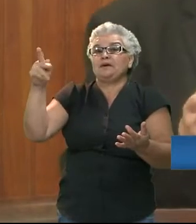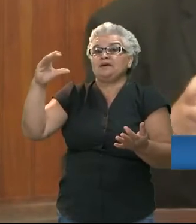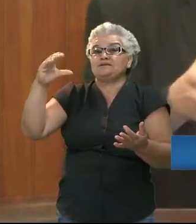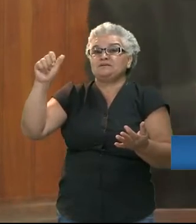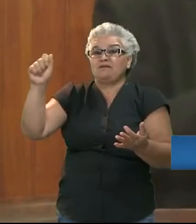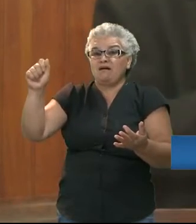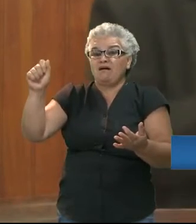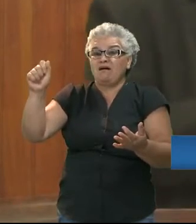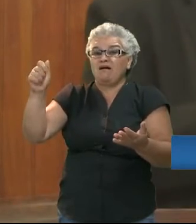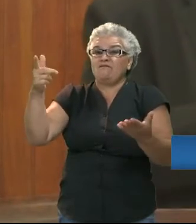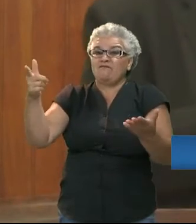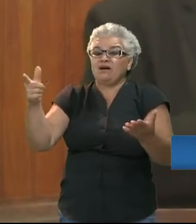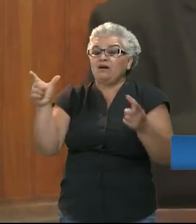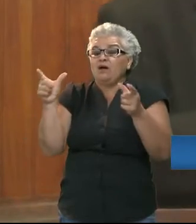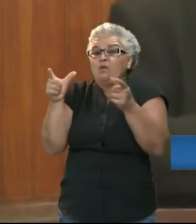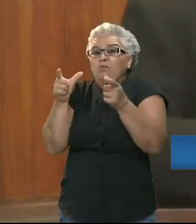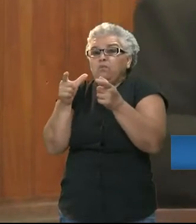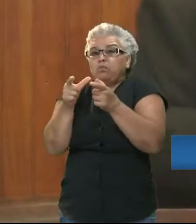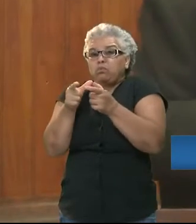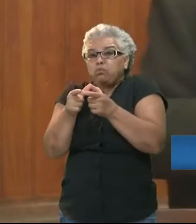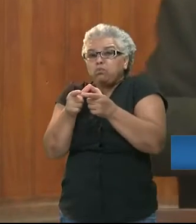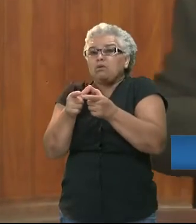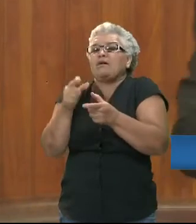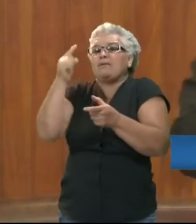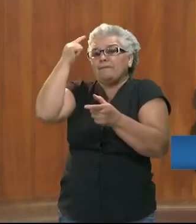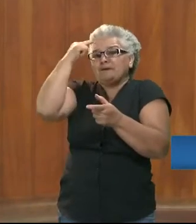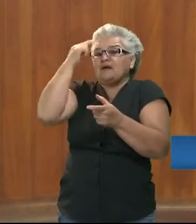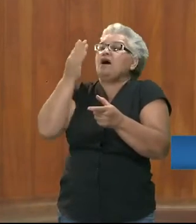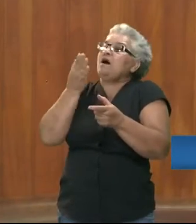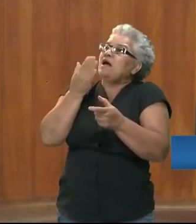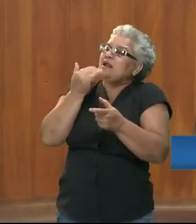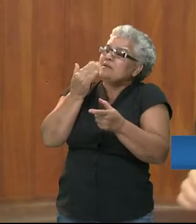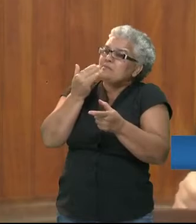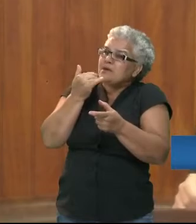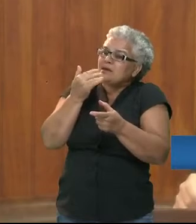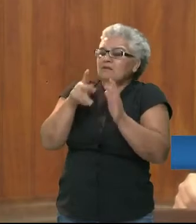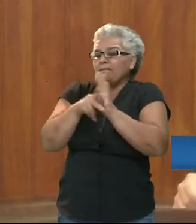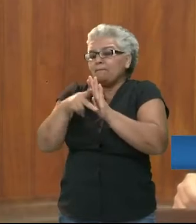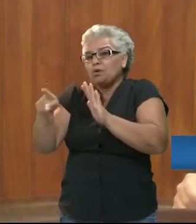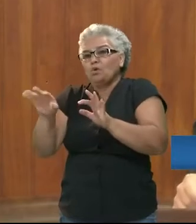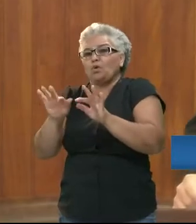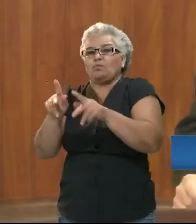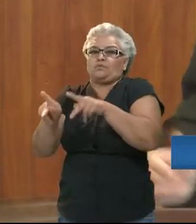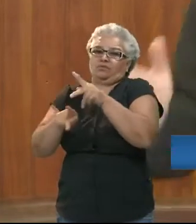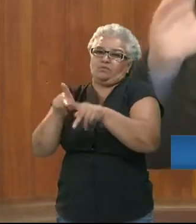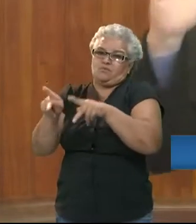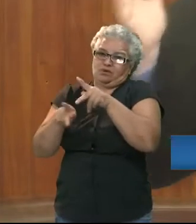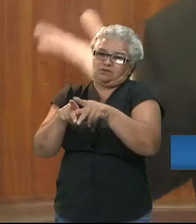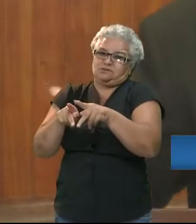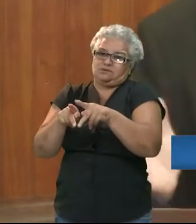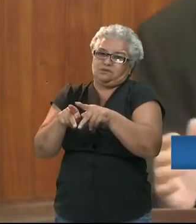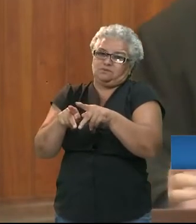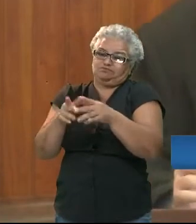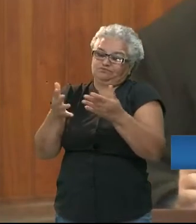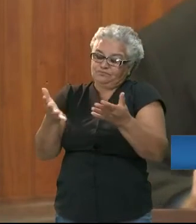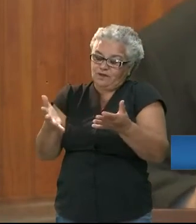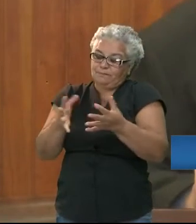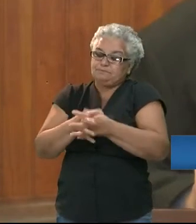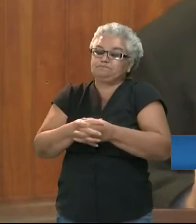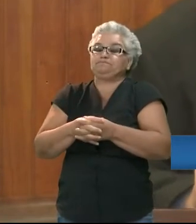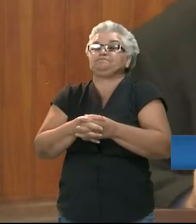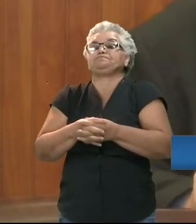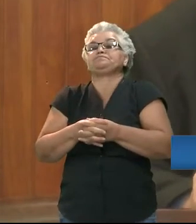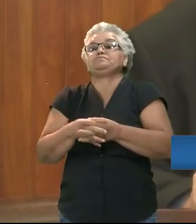de análise mais reduzido. Eles vão pensar em alimentos, aquilo que tem mais a ver com a população. Para que não ficasse vago à época, então